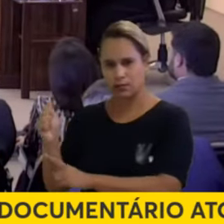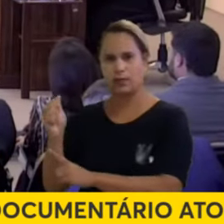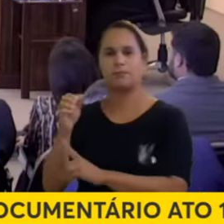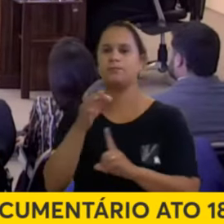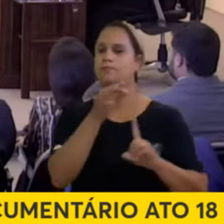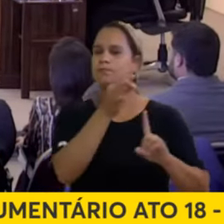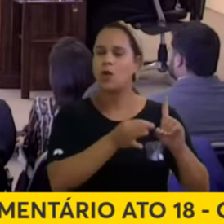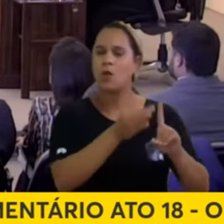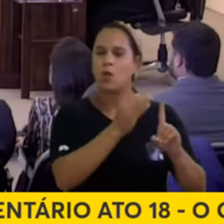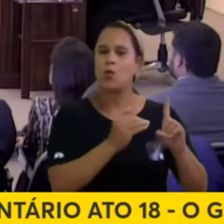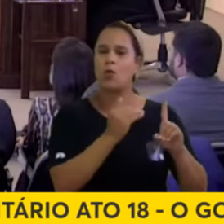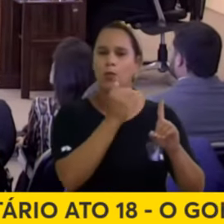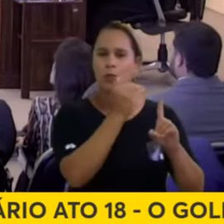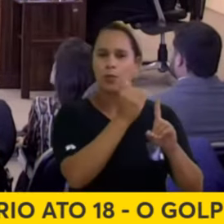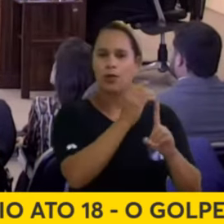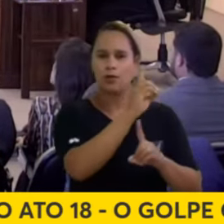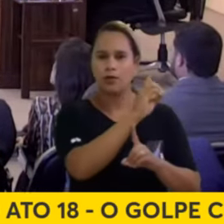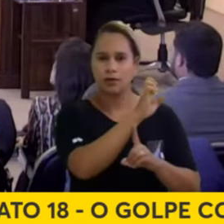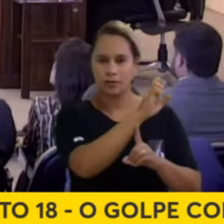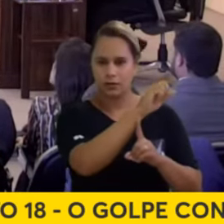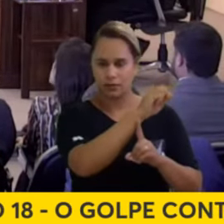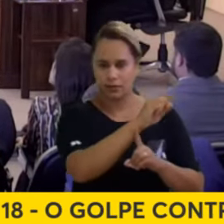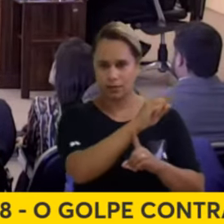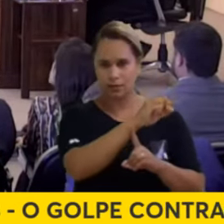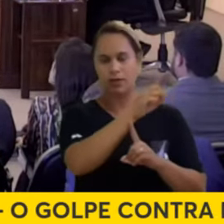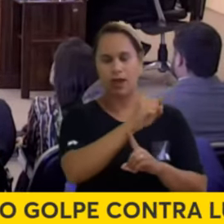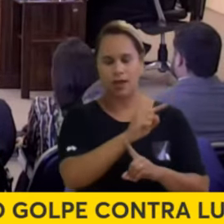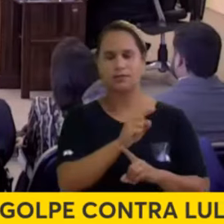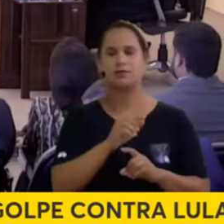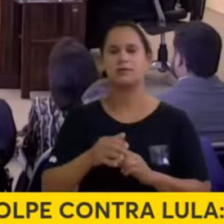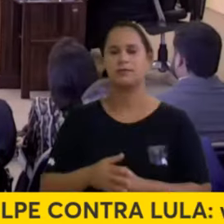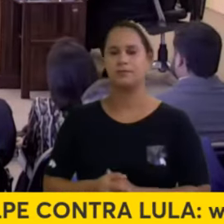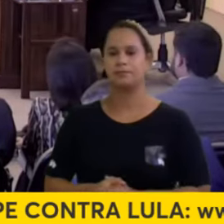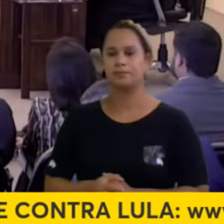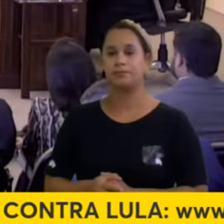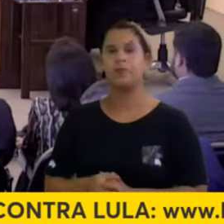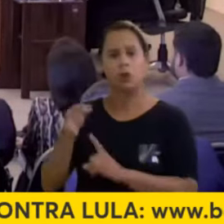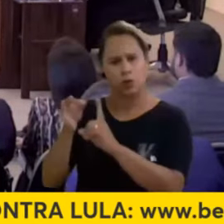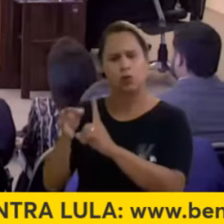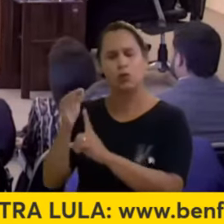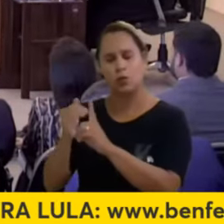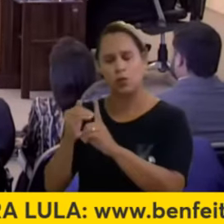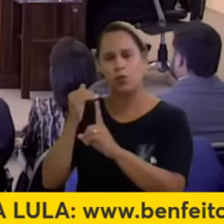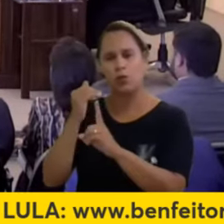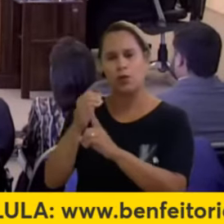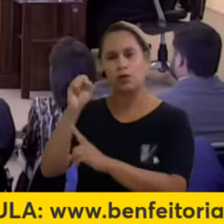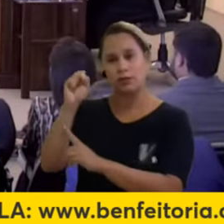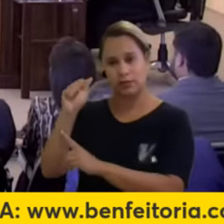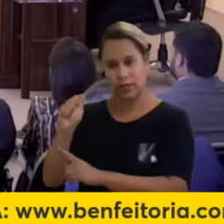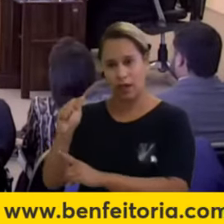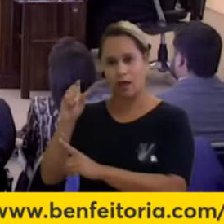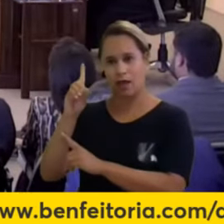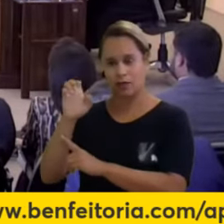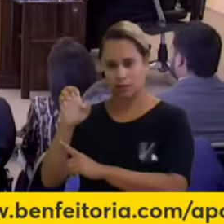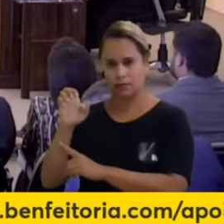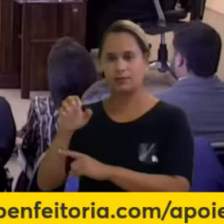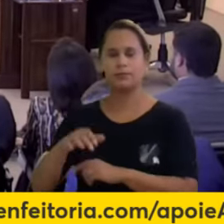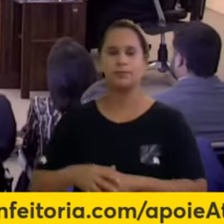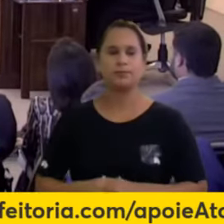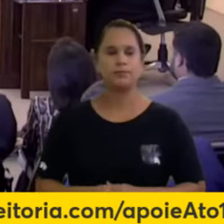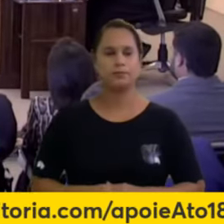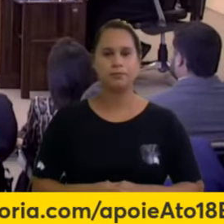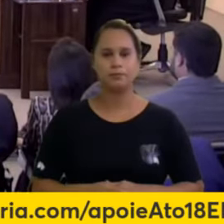her e desg elitor j inicialmente submeto à aprovação